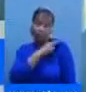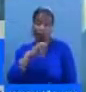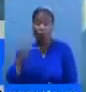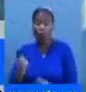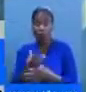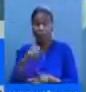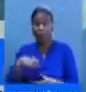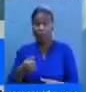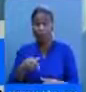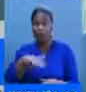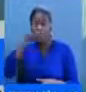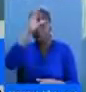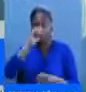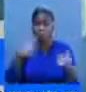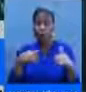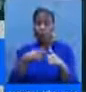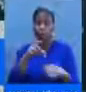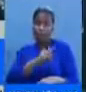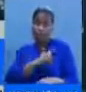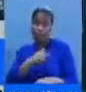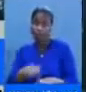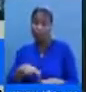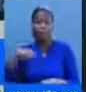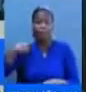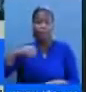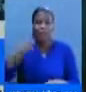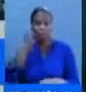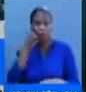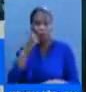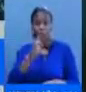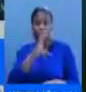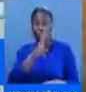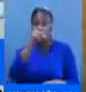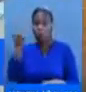primeiro-ministro de Cabo Verde vai ter um encontro privado com o presidente angolano,